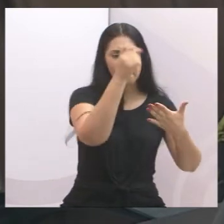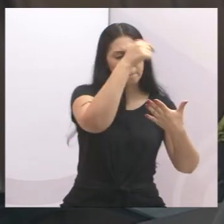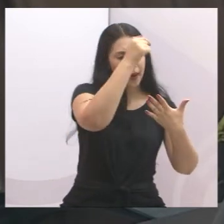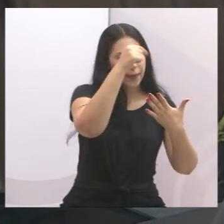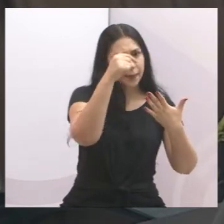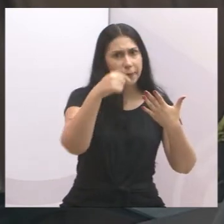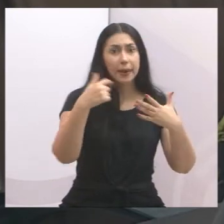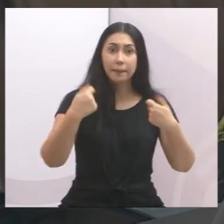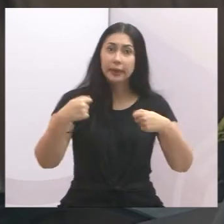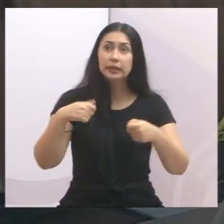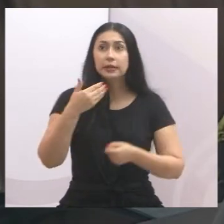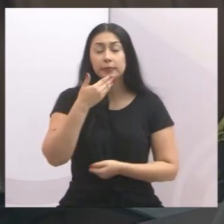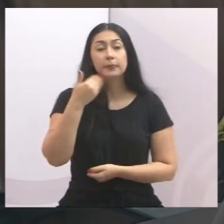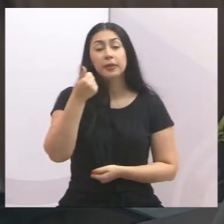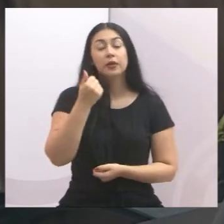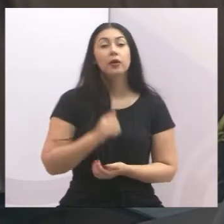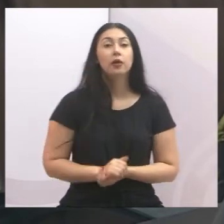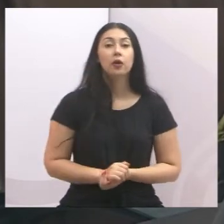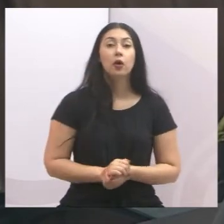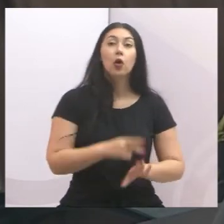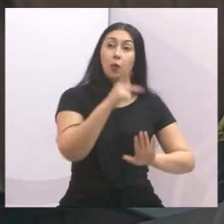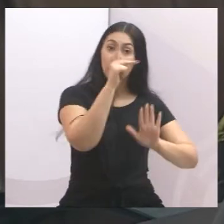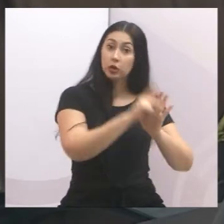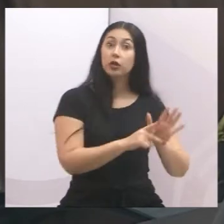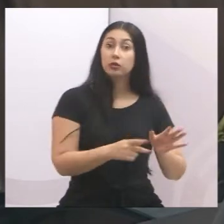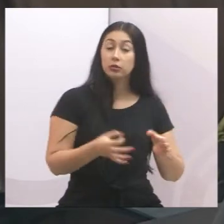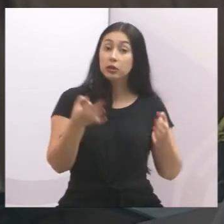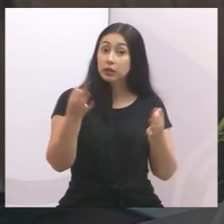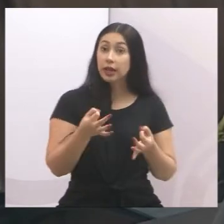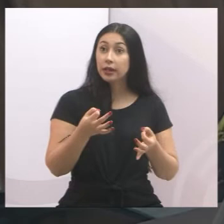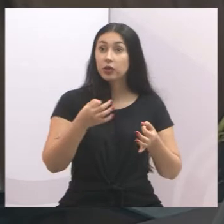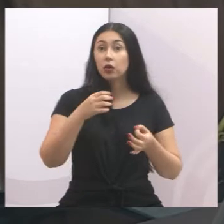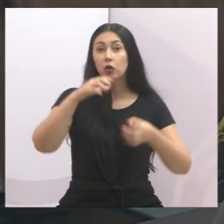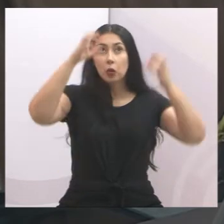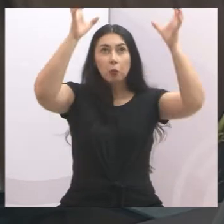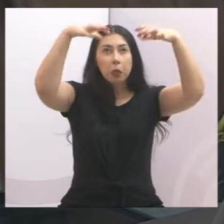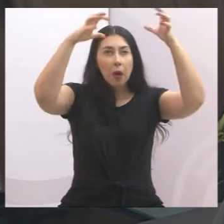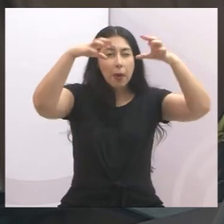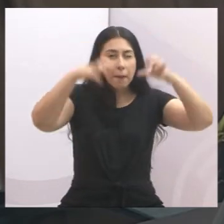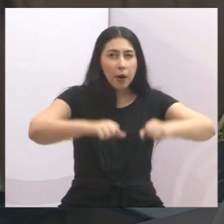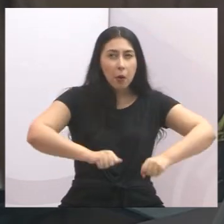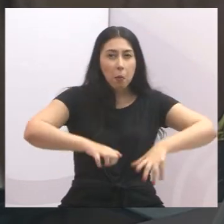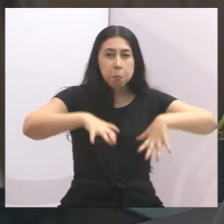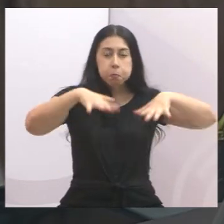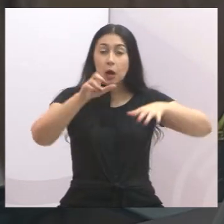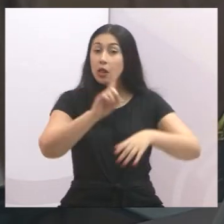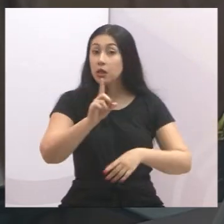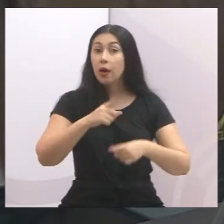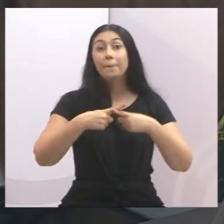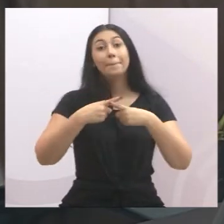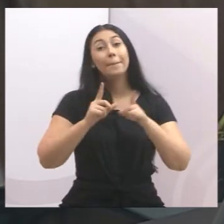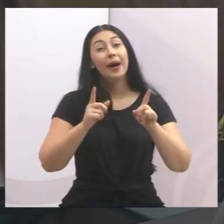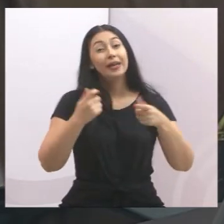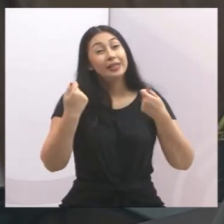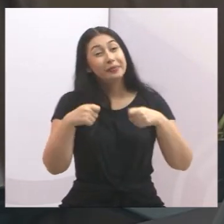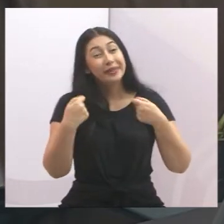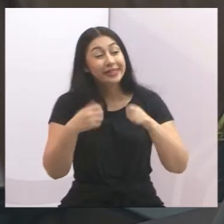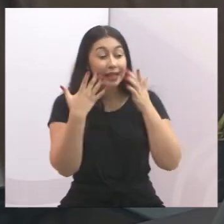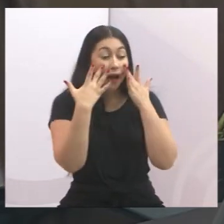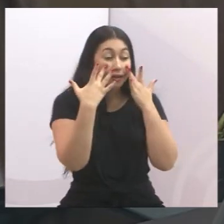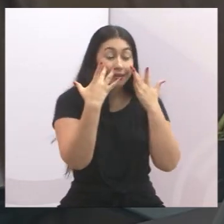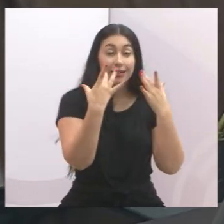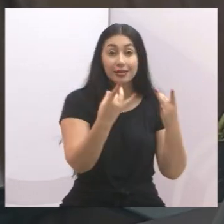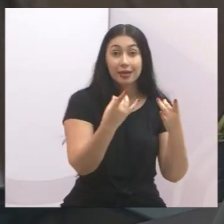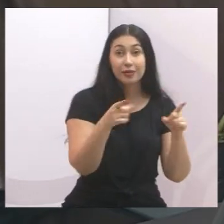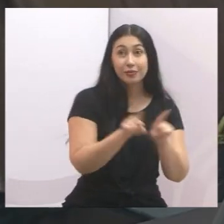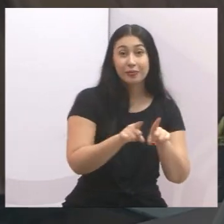Indiscutivelmente, o projeto deu certo no Emília, que hoje não há enchente, mas o serviço ainda requer uma qualidade e uma atenção